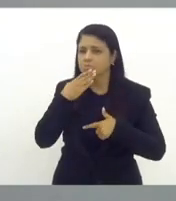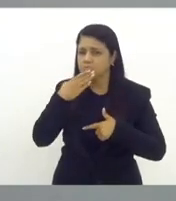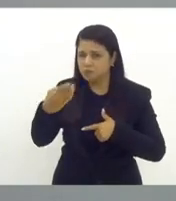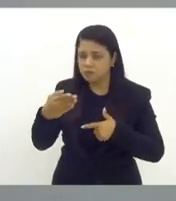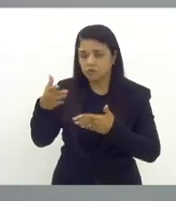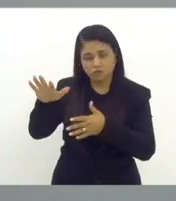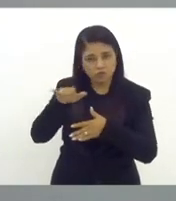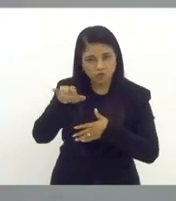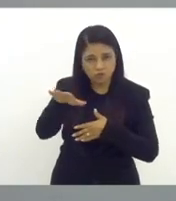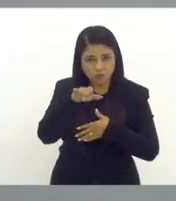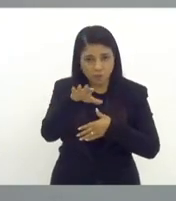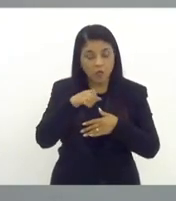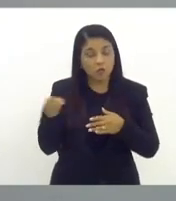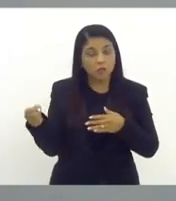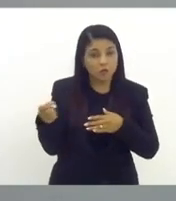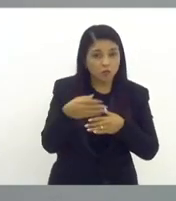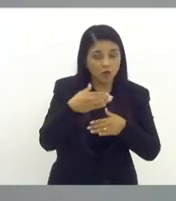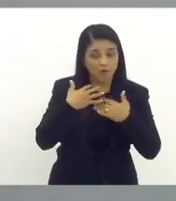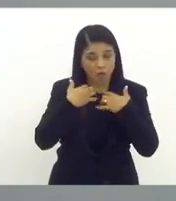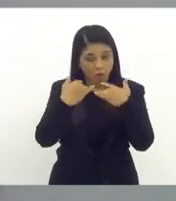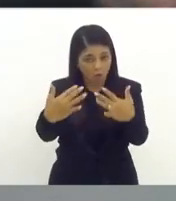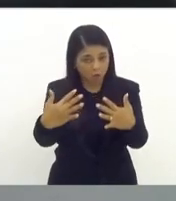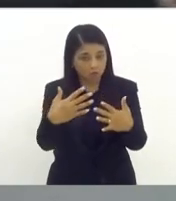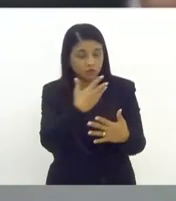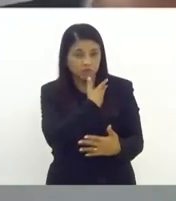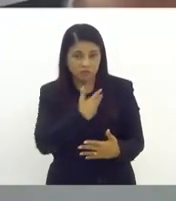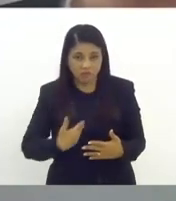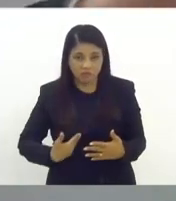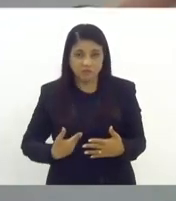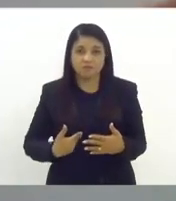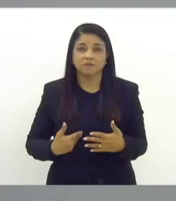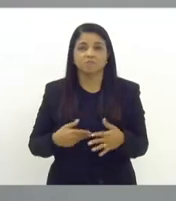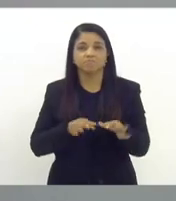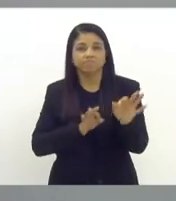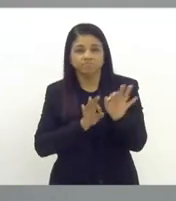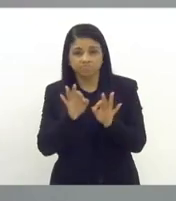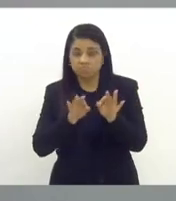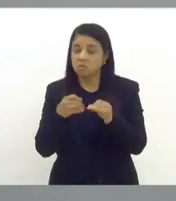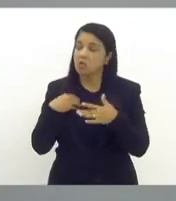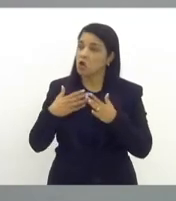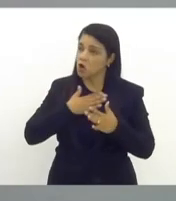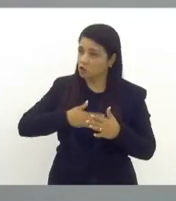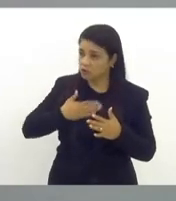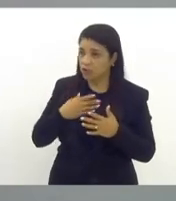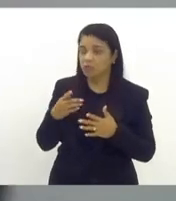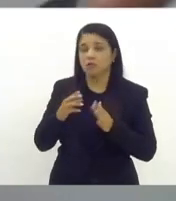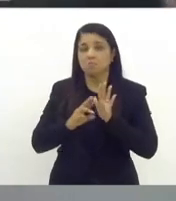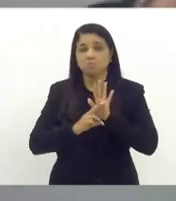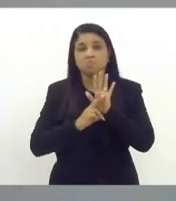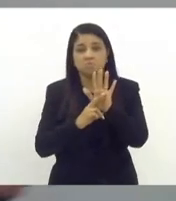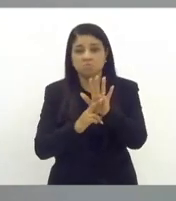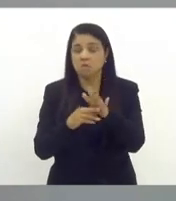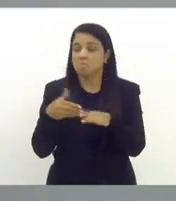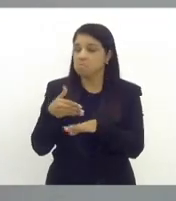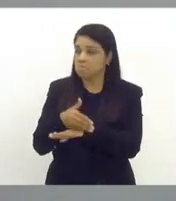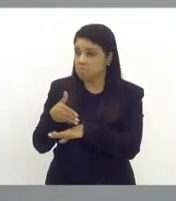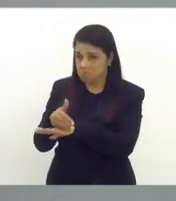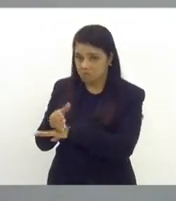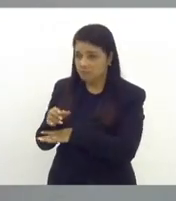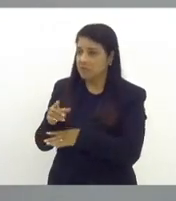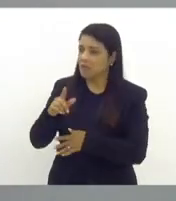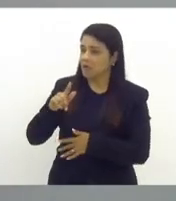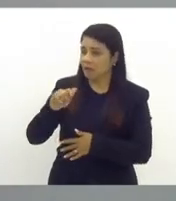preparar uma nova audiência Gostaria que você estivessem presentes também para que a gente possa fazer esse debate principalmente Gabriel